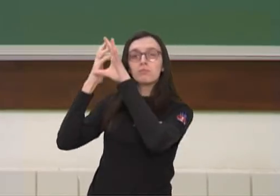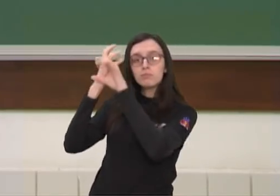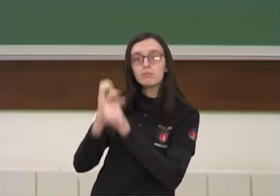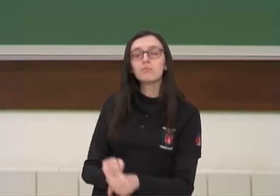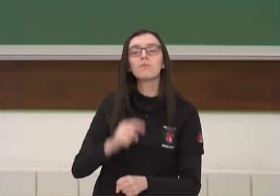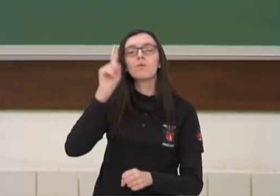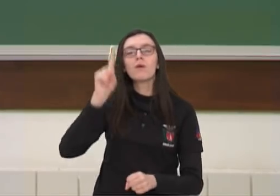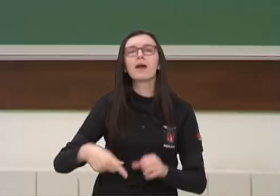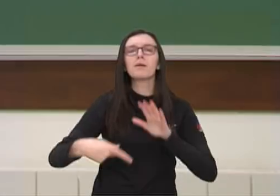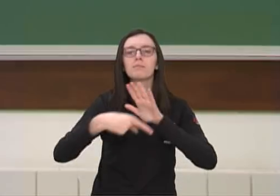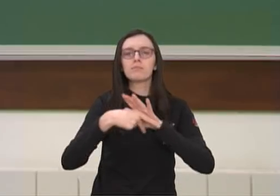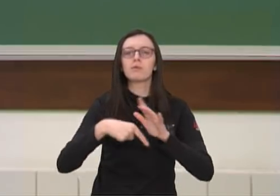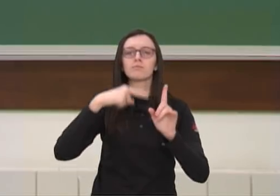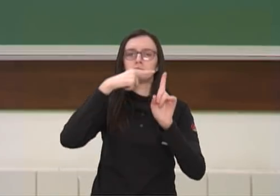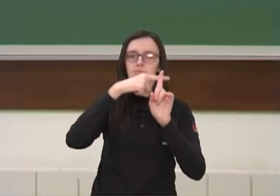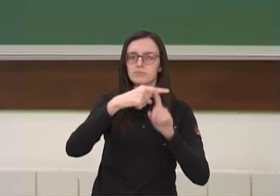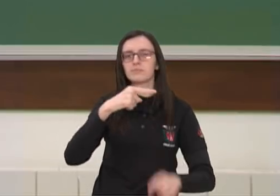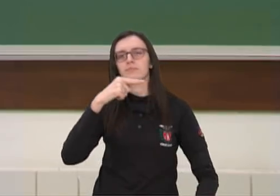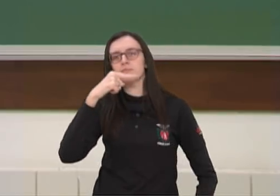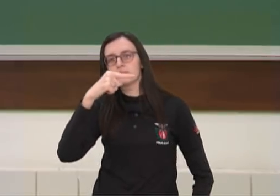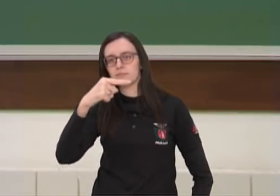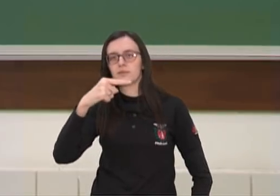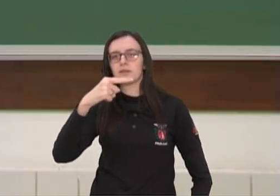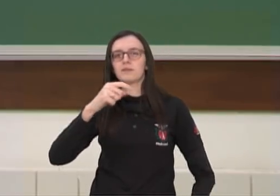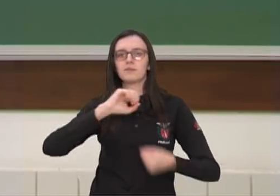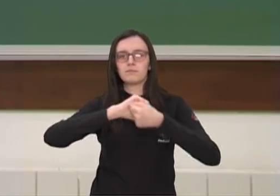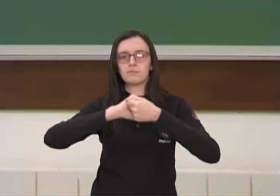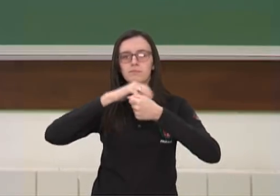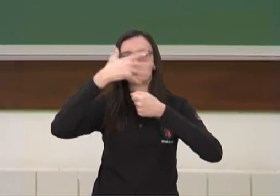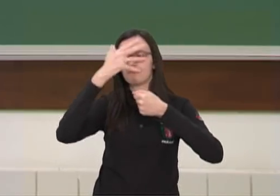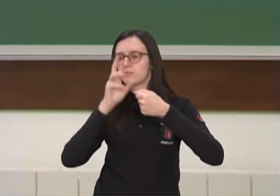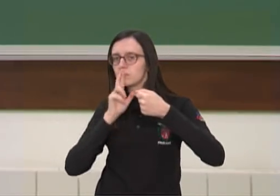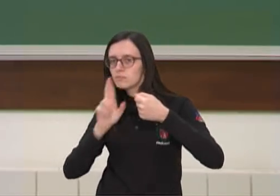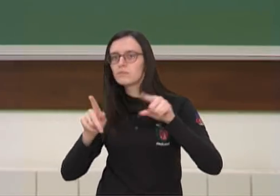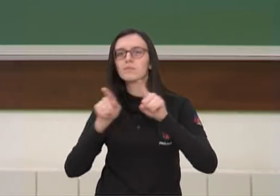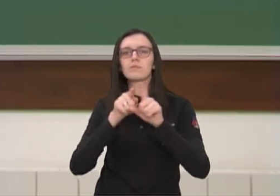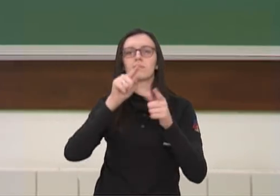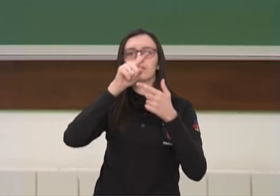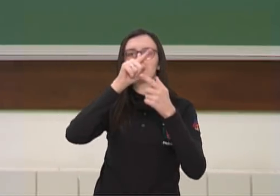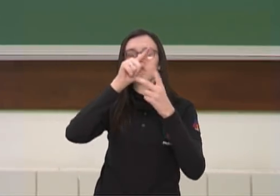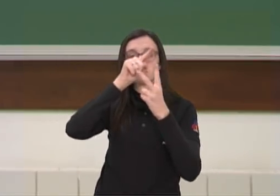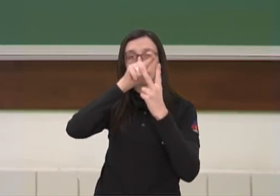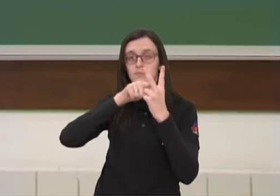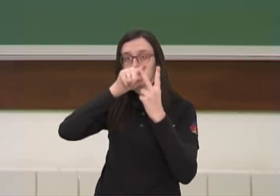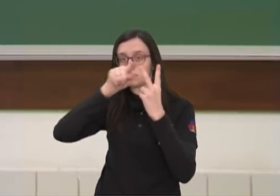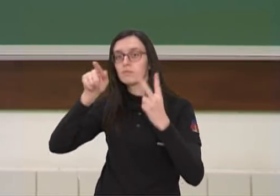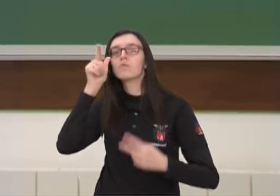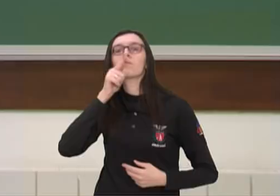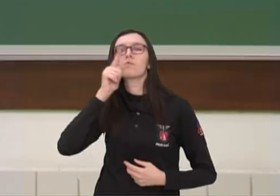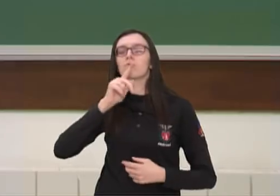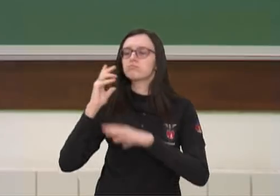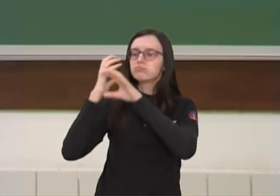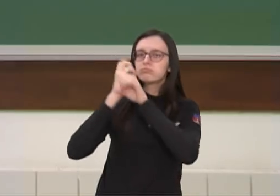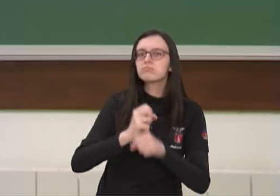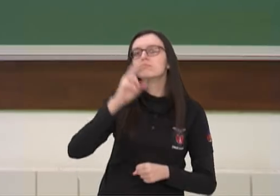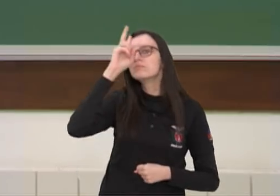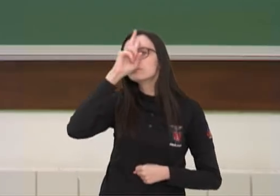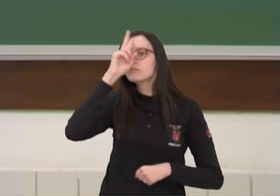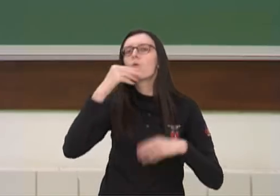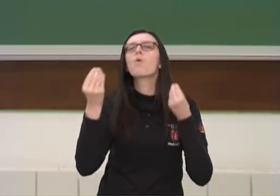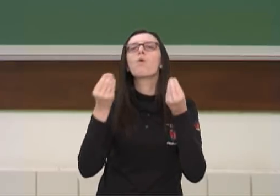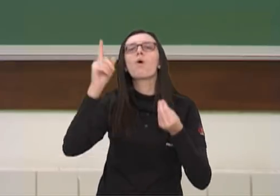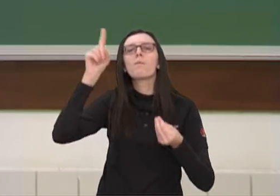as operações lá nos números naturais para a gente poder relembrar o nosso sistema de numeração